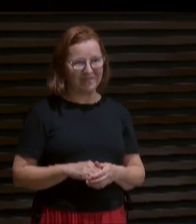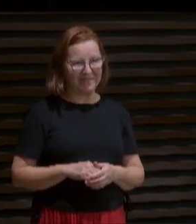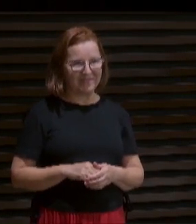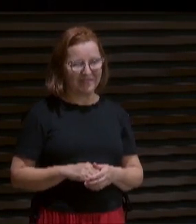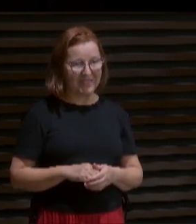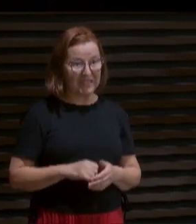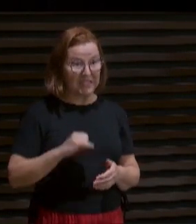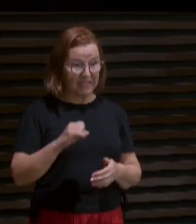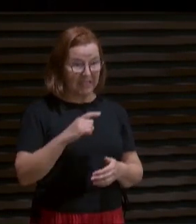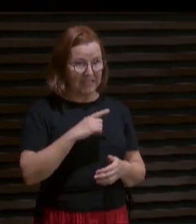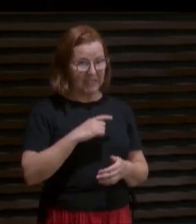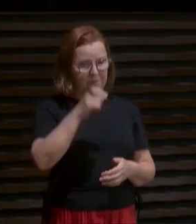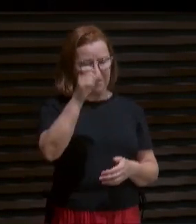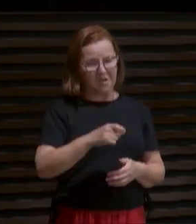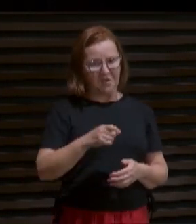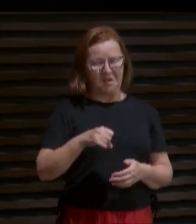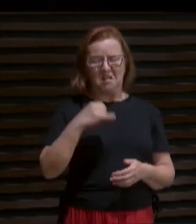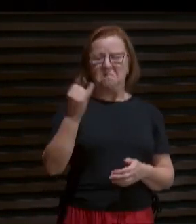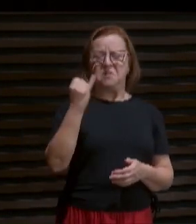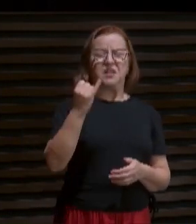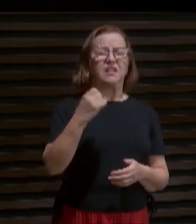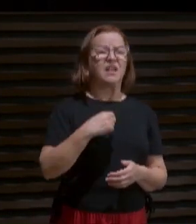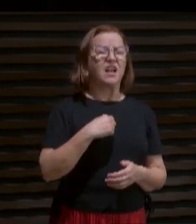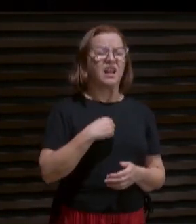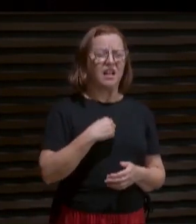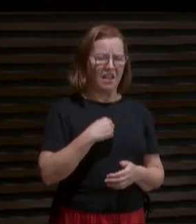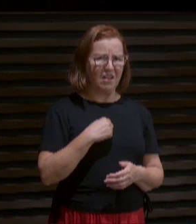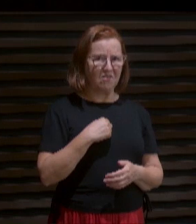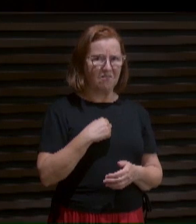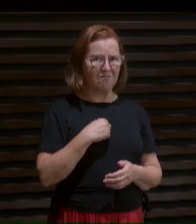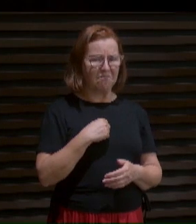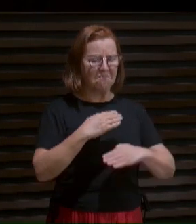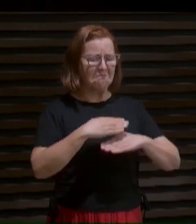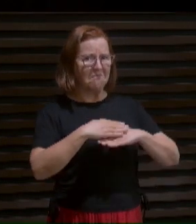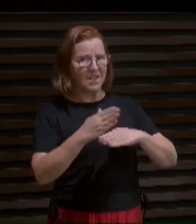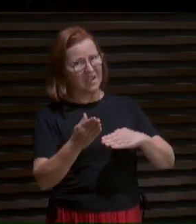Se tem gente grande aí, olha, eu tenho um background aqui